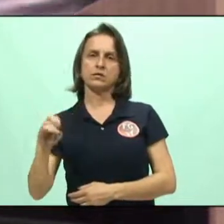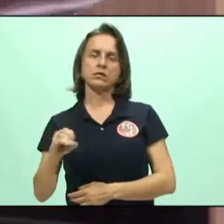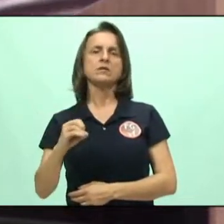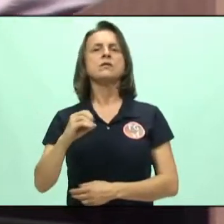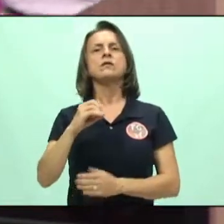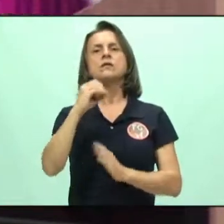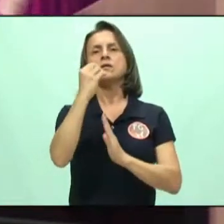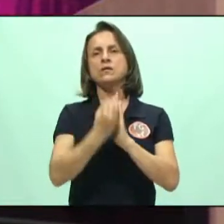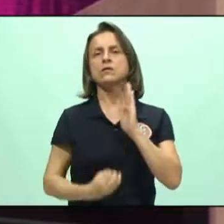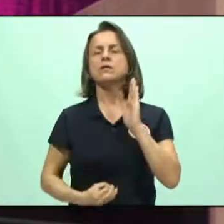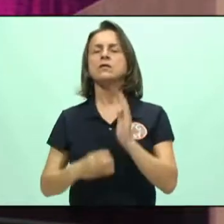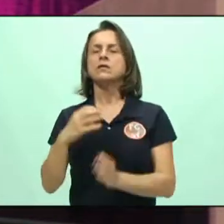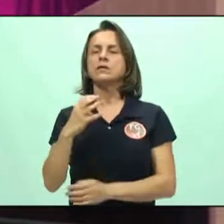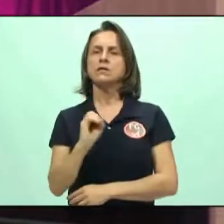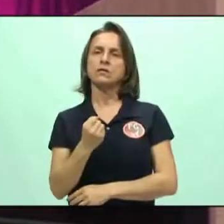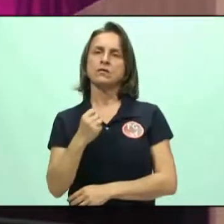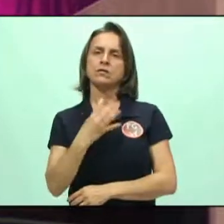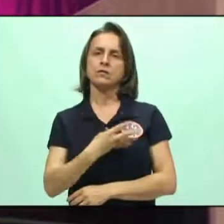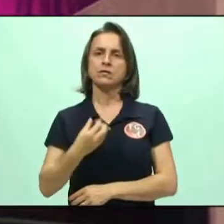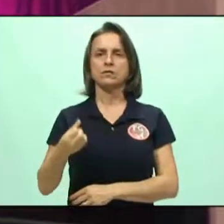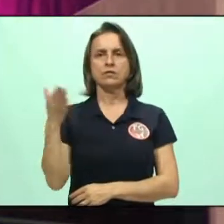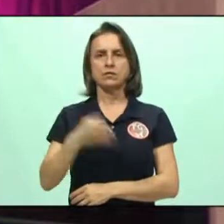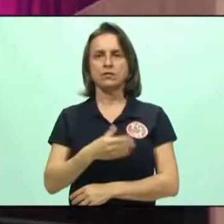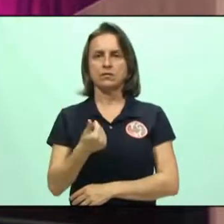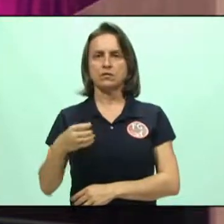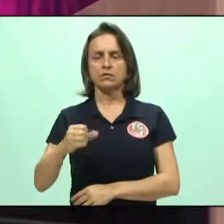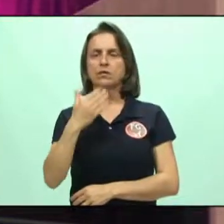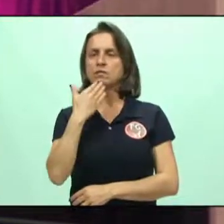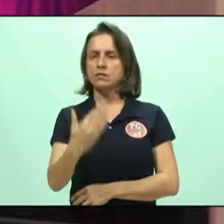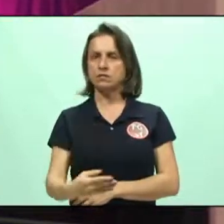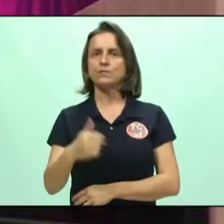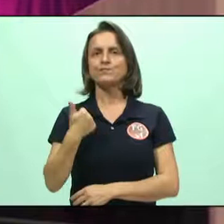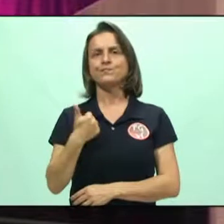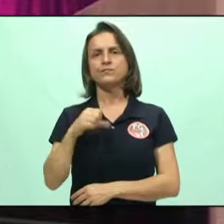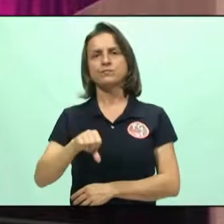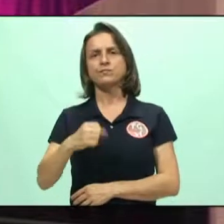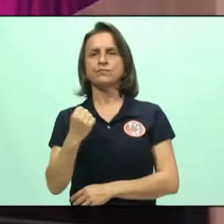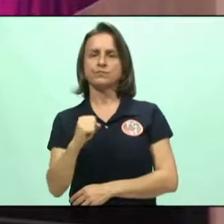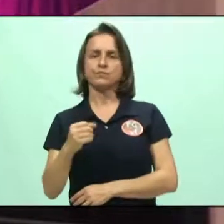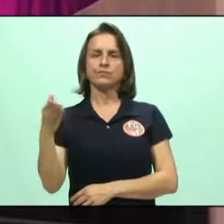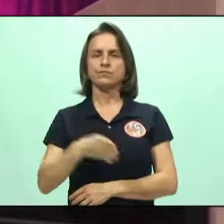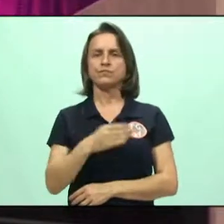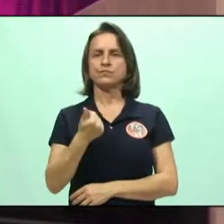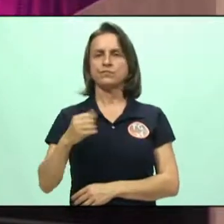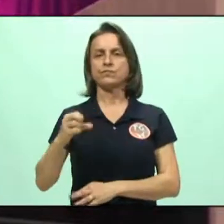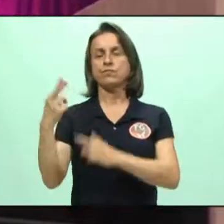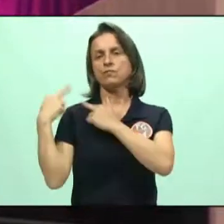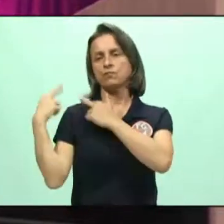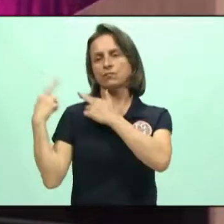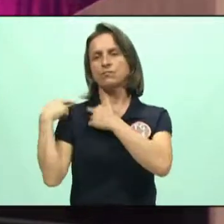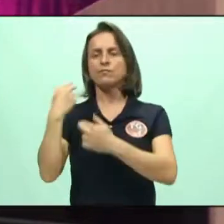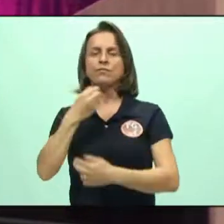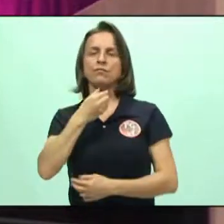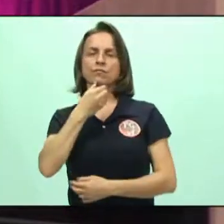84619 requerimento 198 de 2019 de autoria do vereador